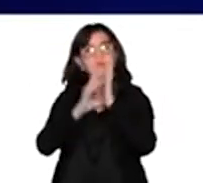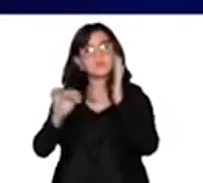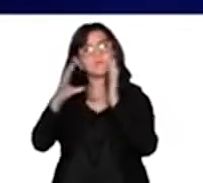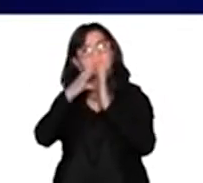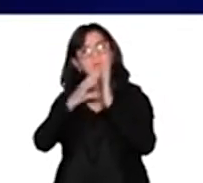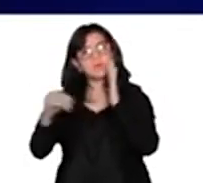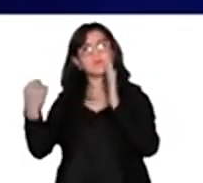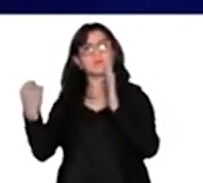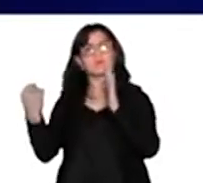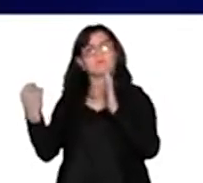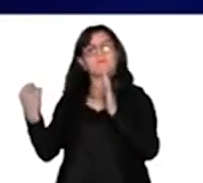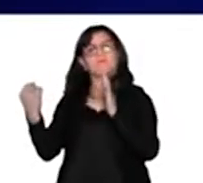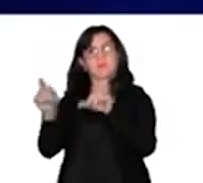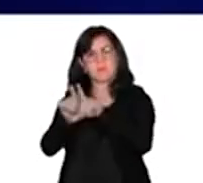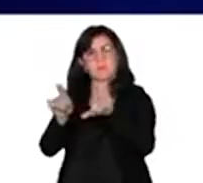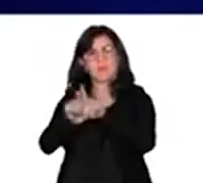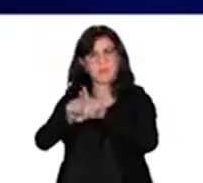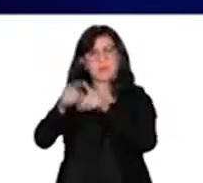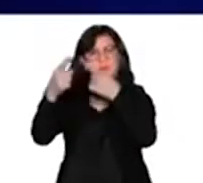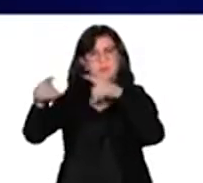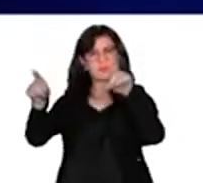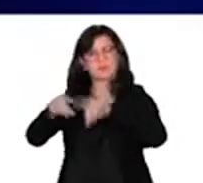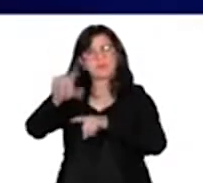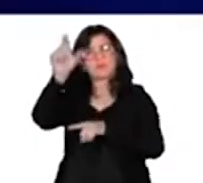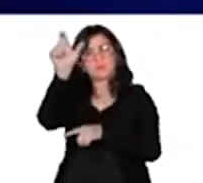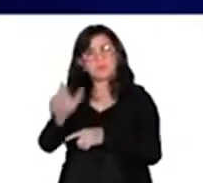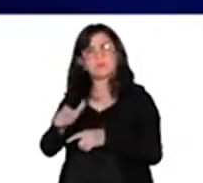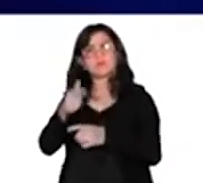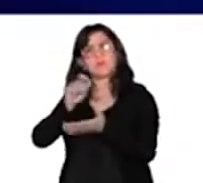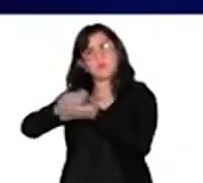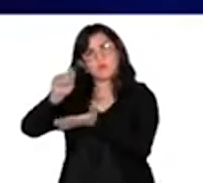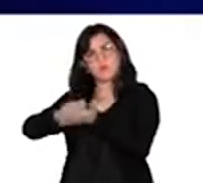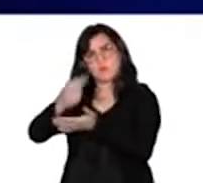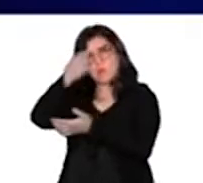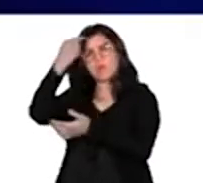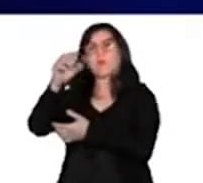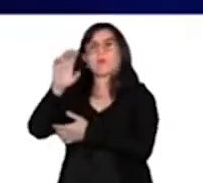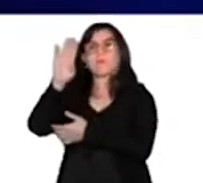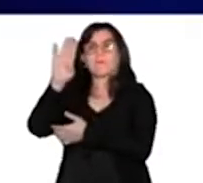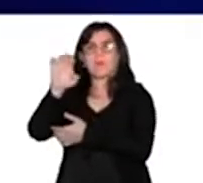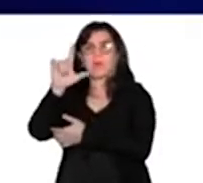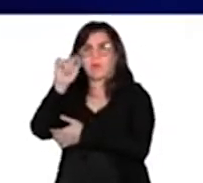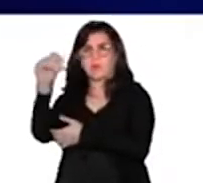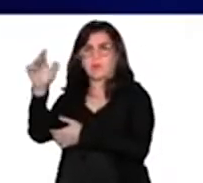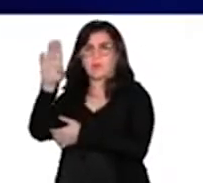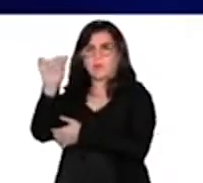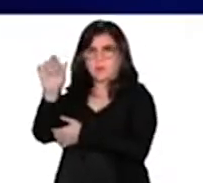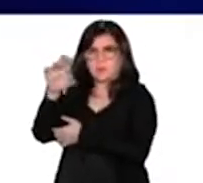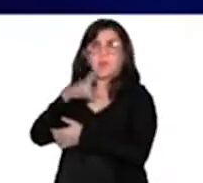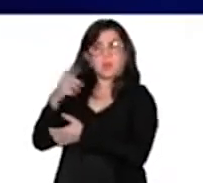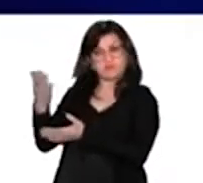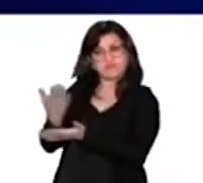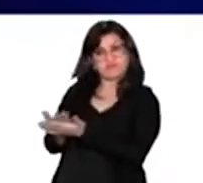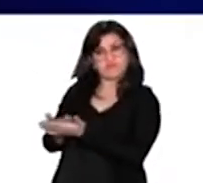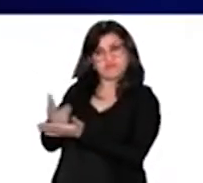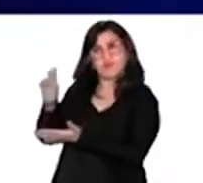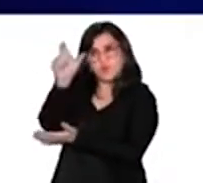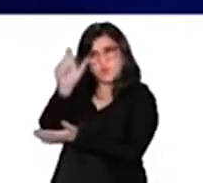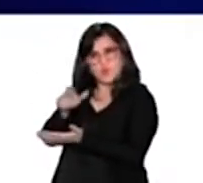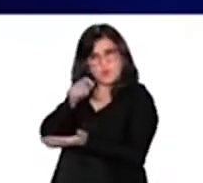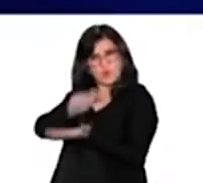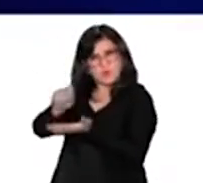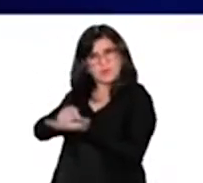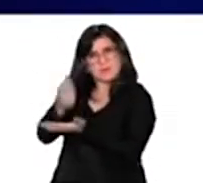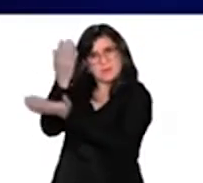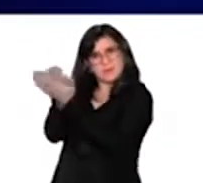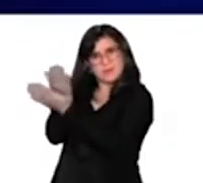peças do Béla Bartók, que era um compositor que o Mali estudava muito e admirava muito. Então